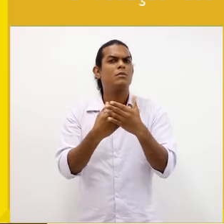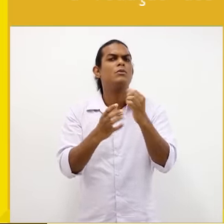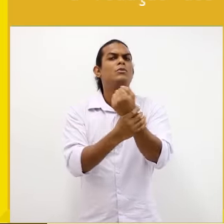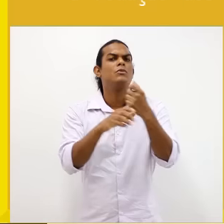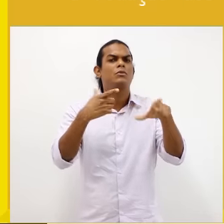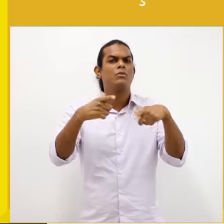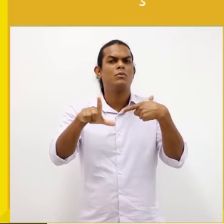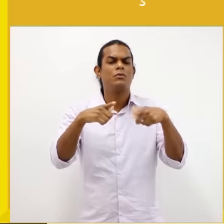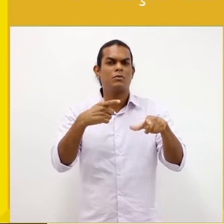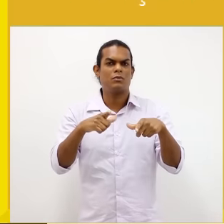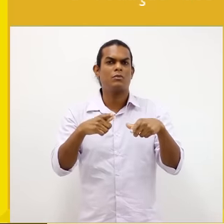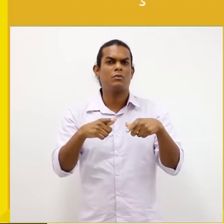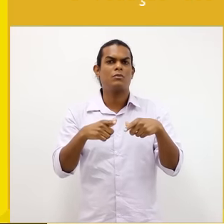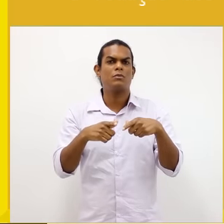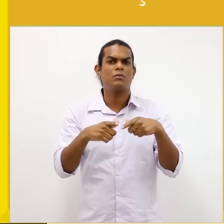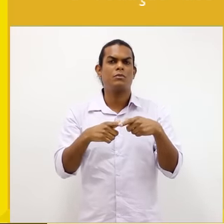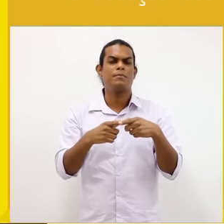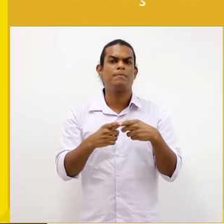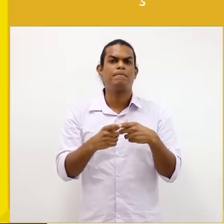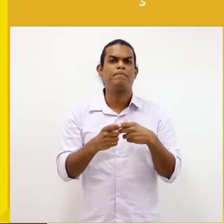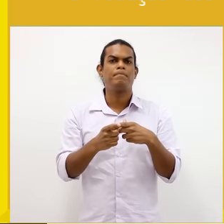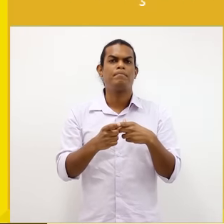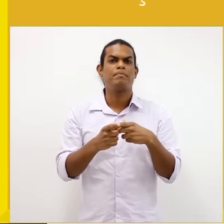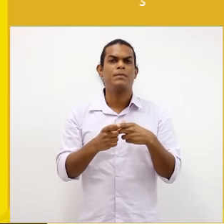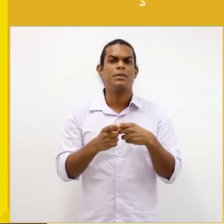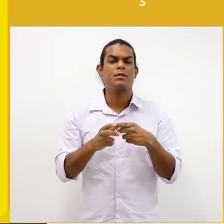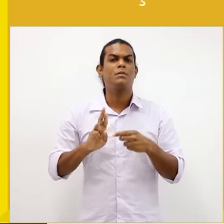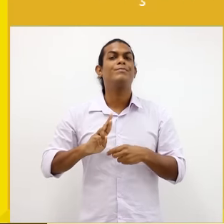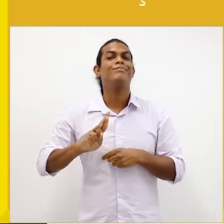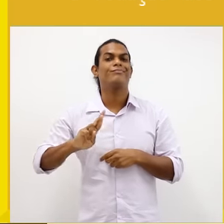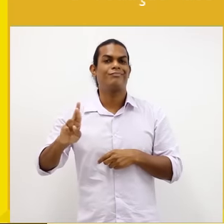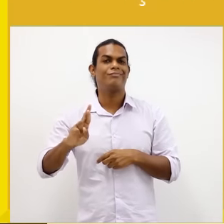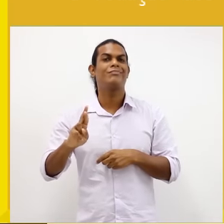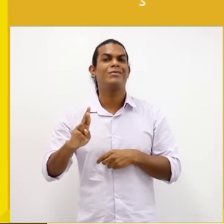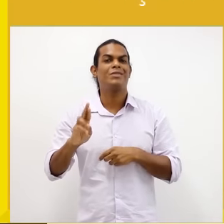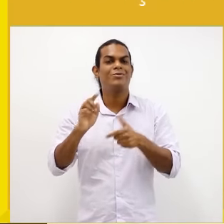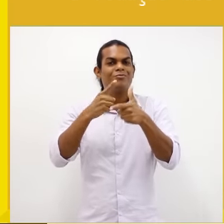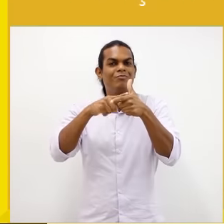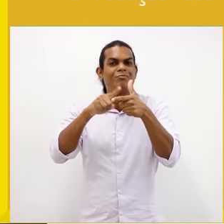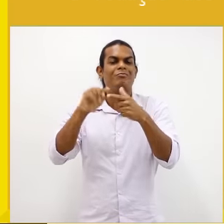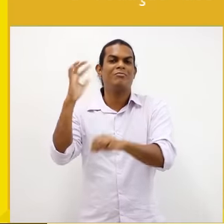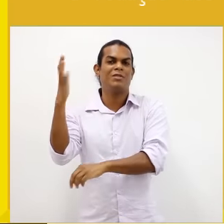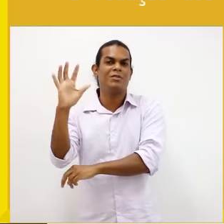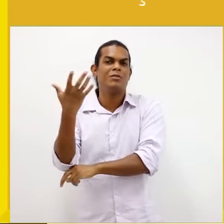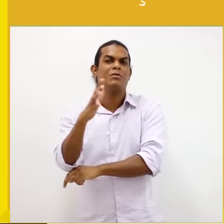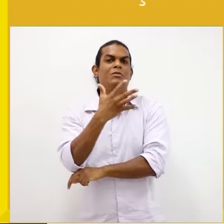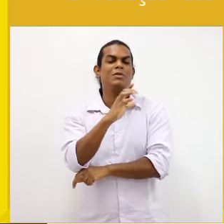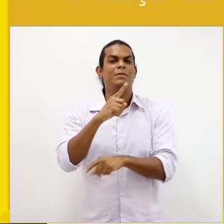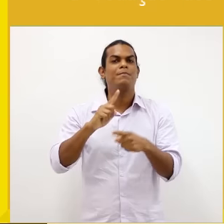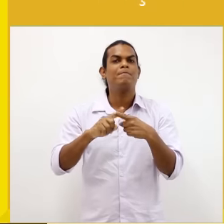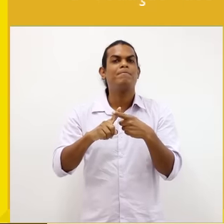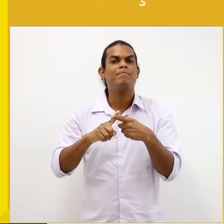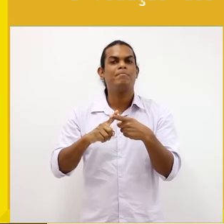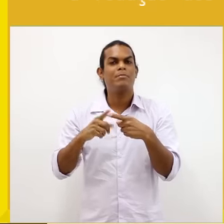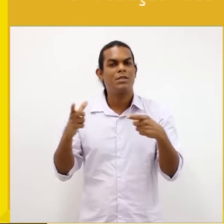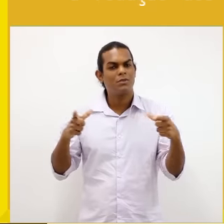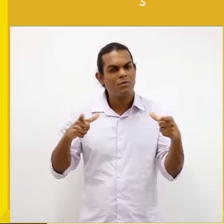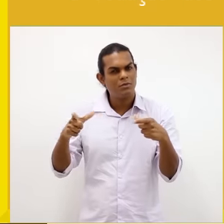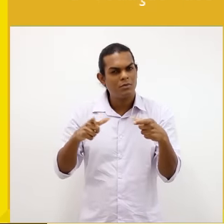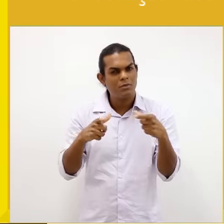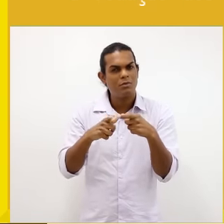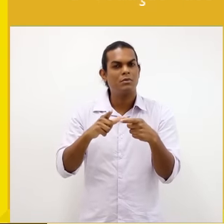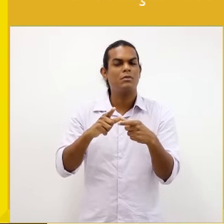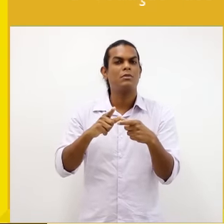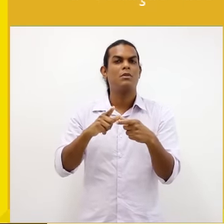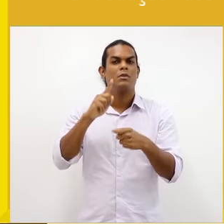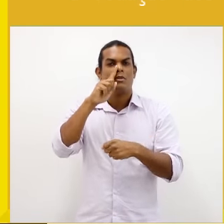diz a CLT, representa um dano ao meio ambiente de trabalho e, sem dúvida, uma redução aos riscos